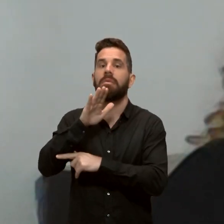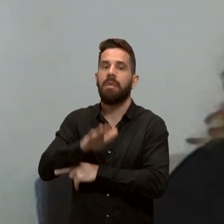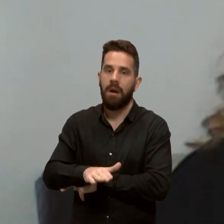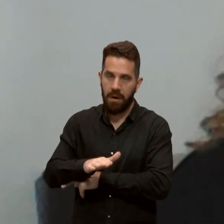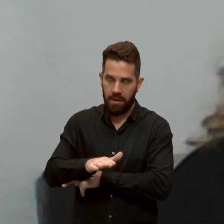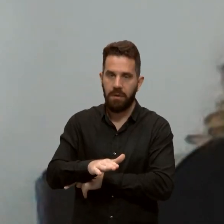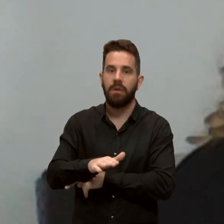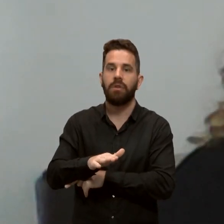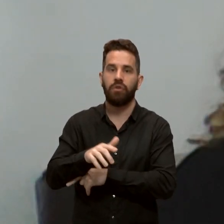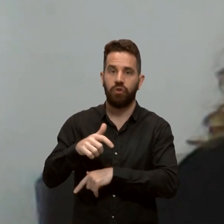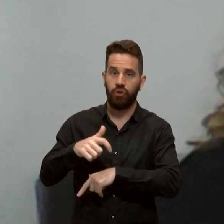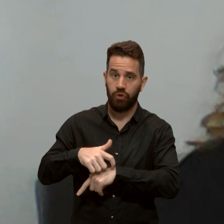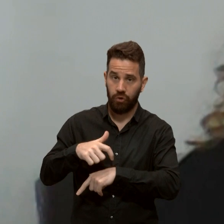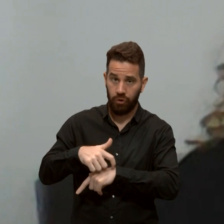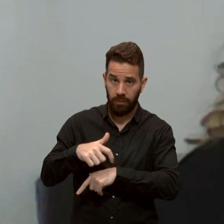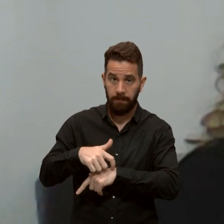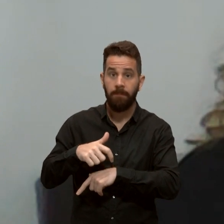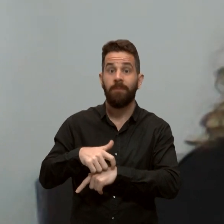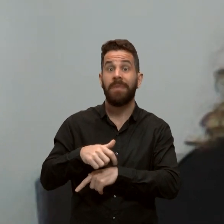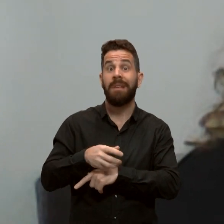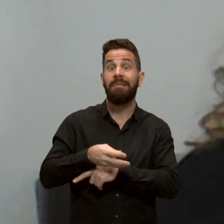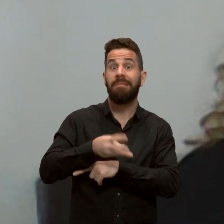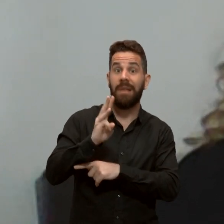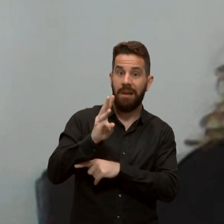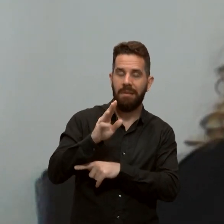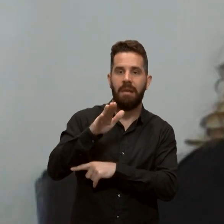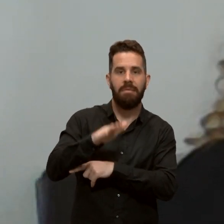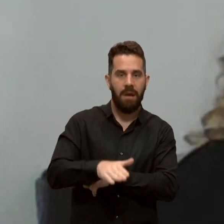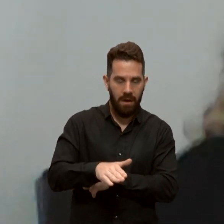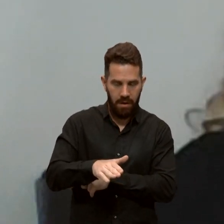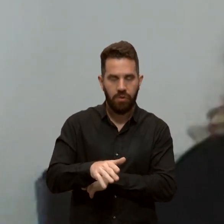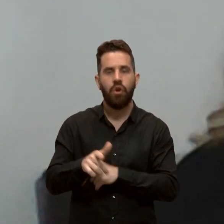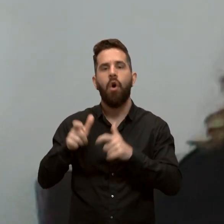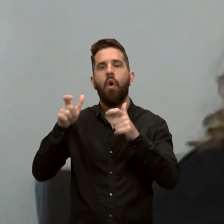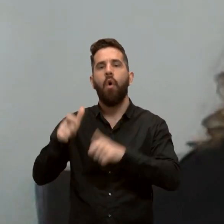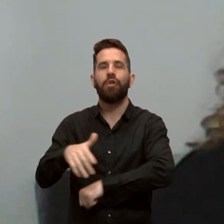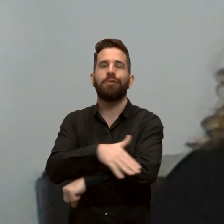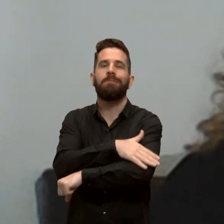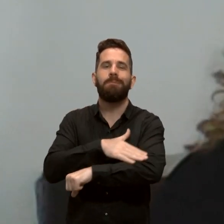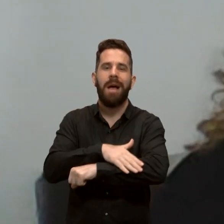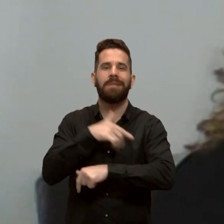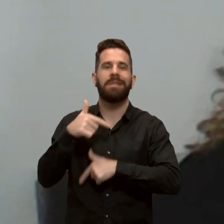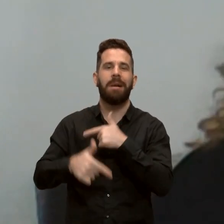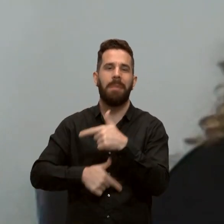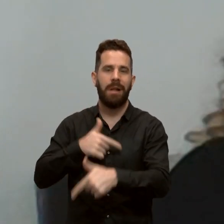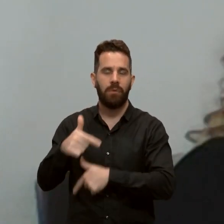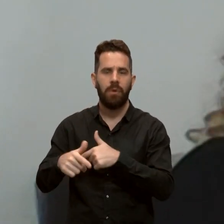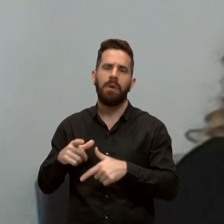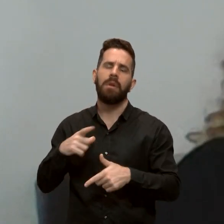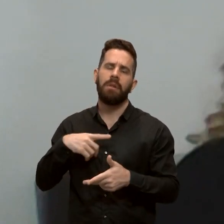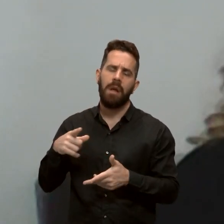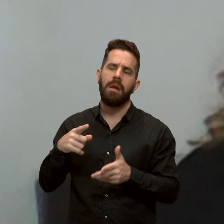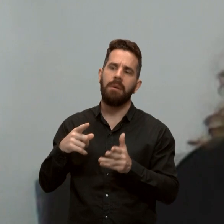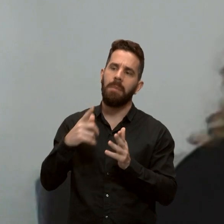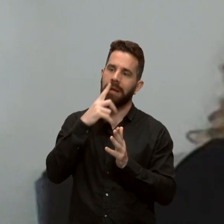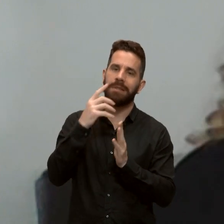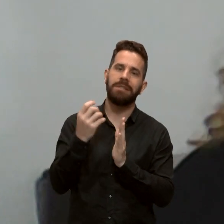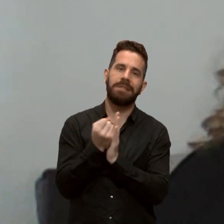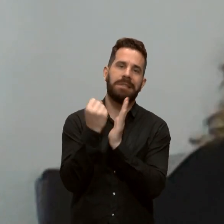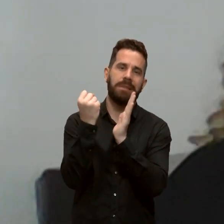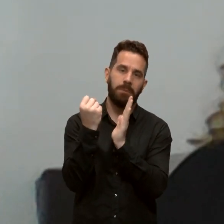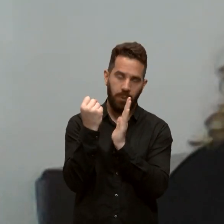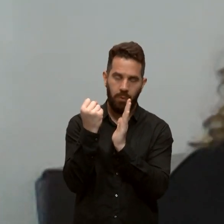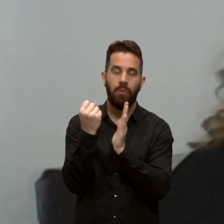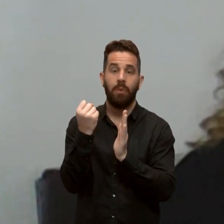na Praça do Trabalhador, em que nós estaremos fazendo simbolicamente o plantio de uma muda